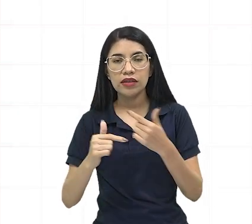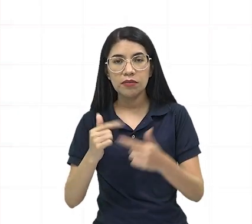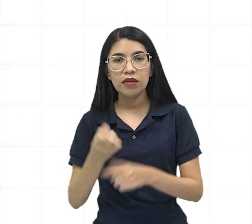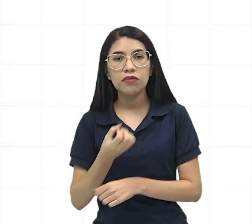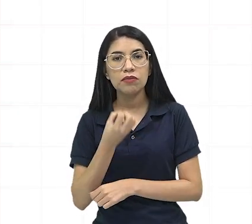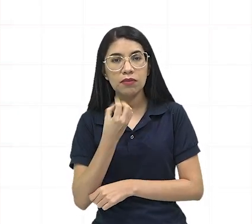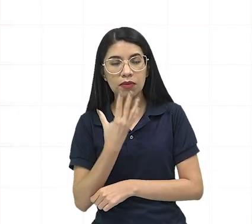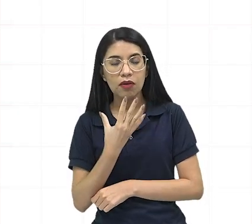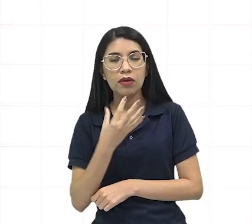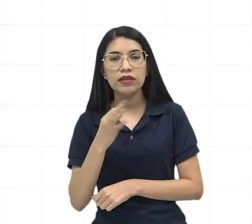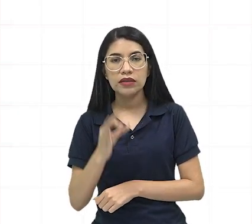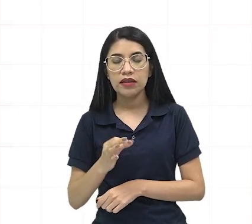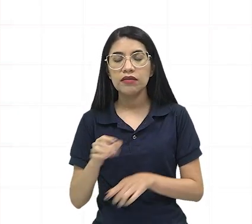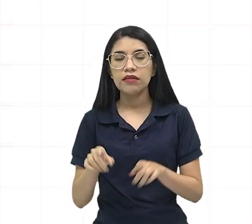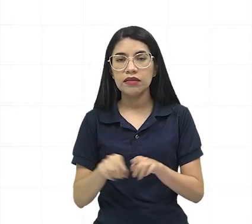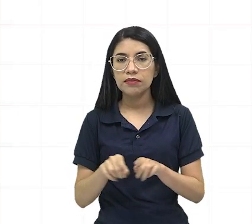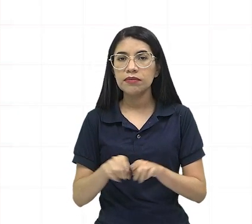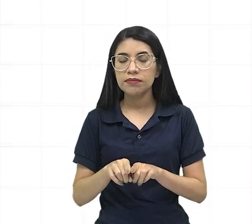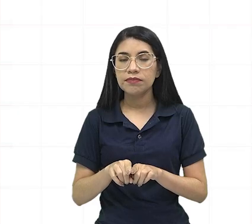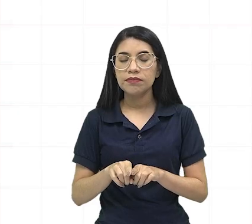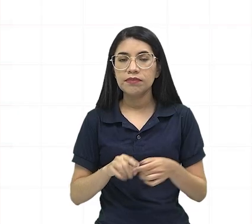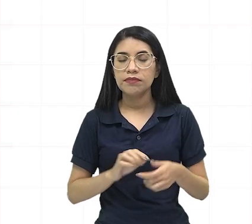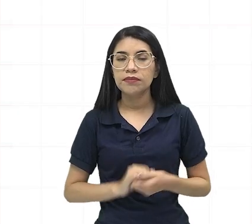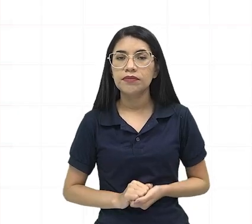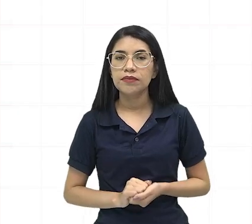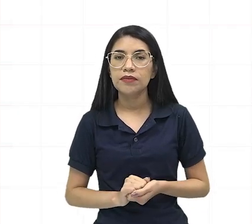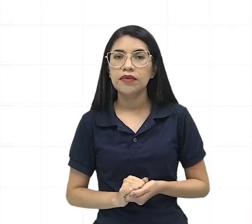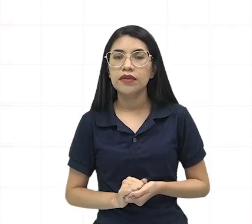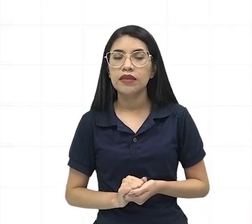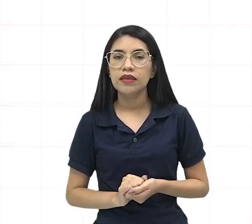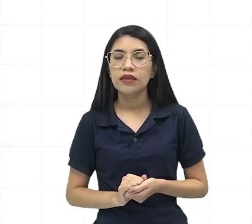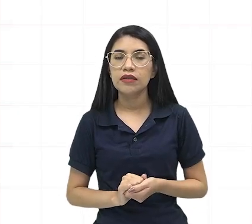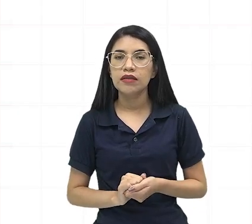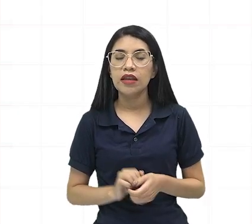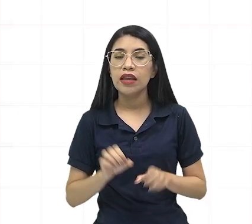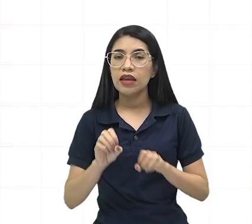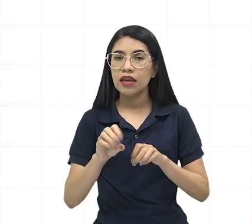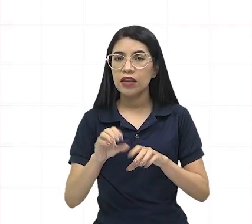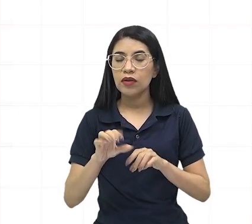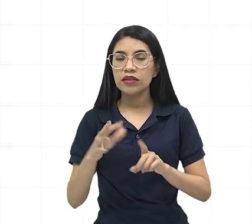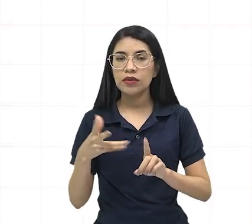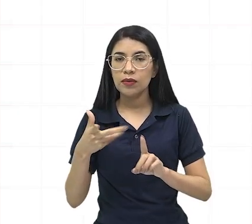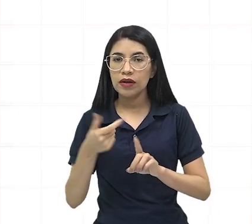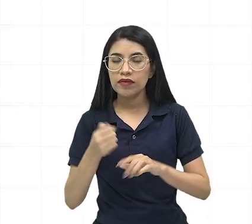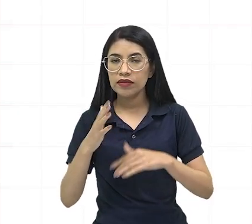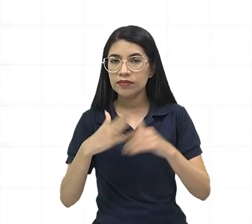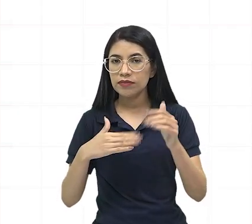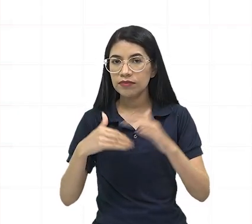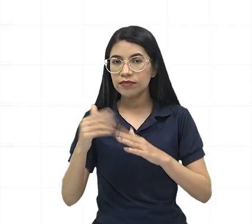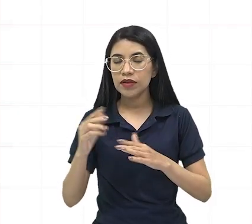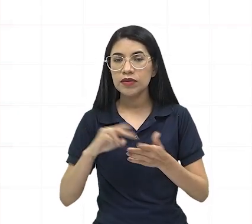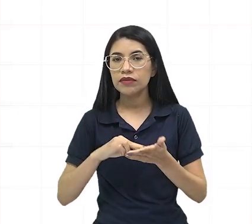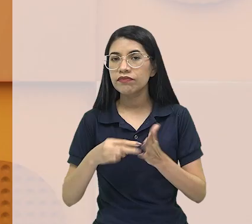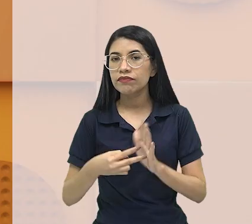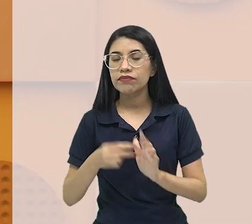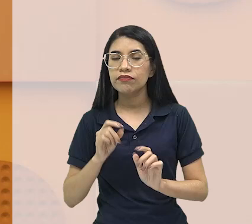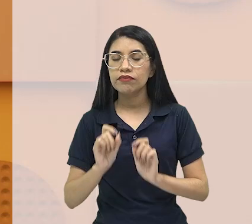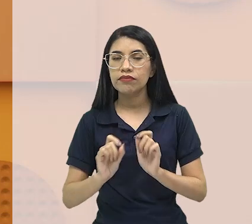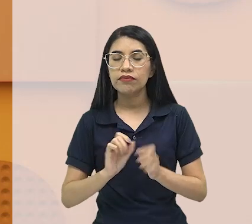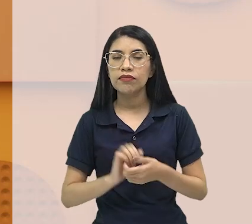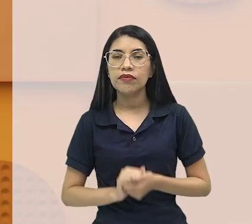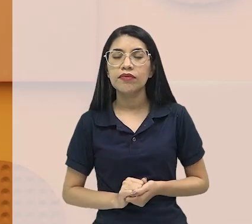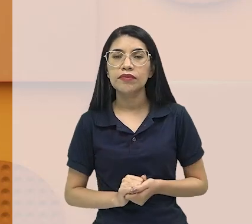decentes, certo? Então, olha só, educação e qualificação profissional. Então, nós estamos dizendo